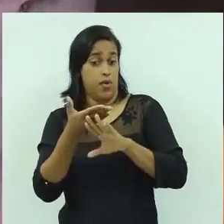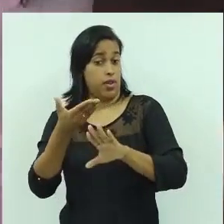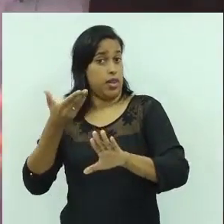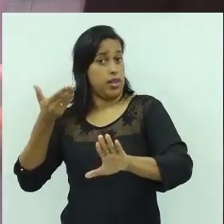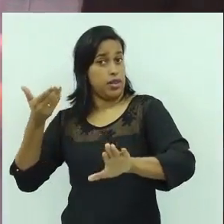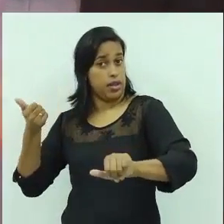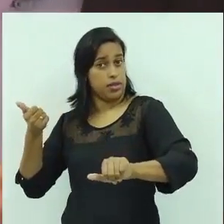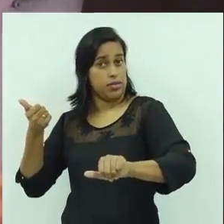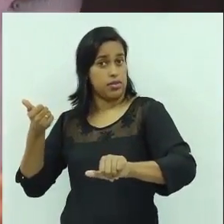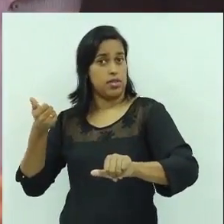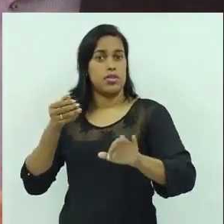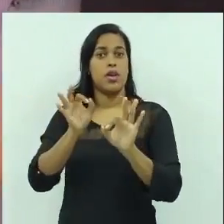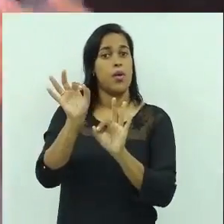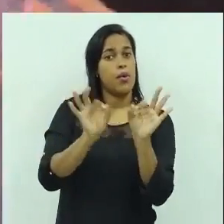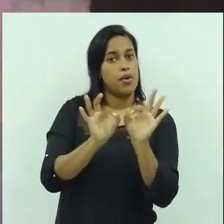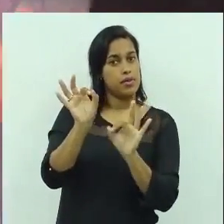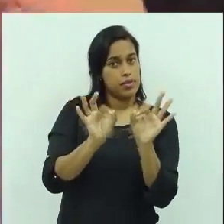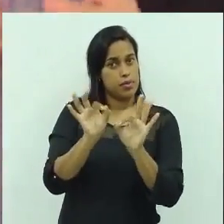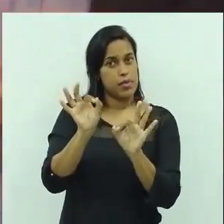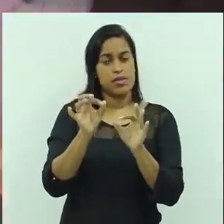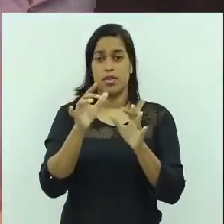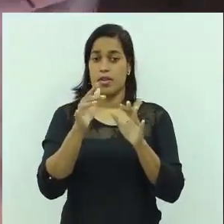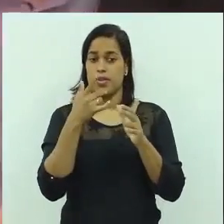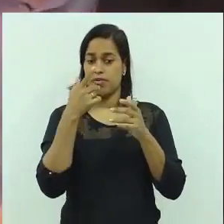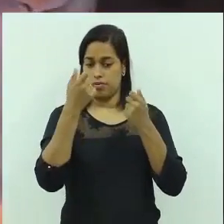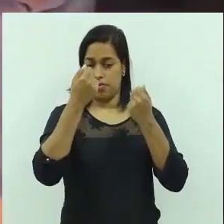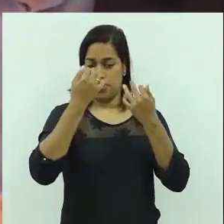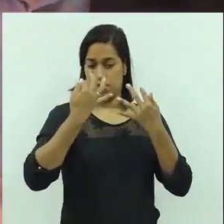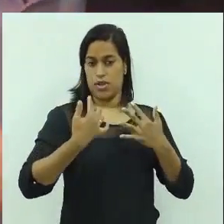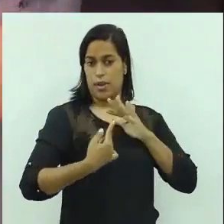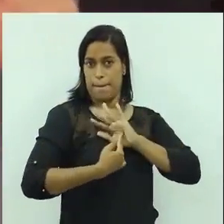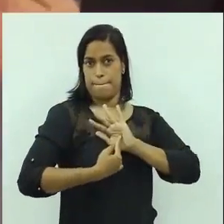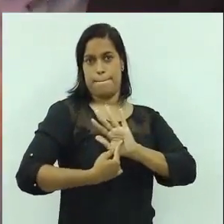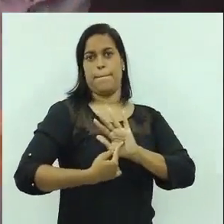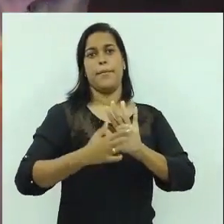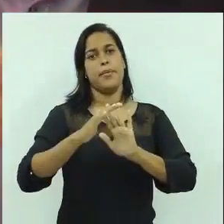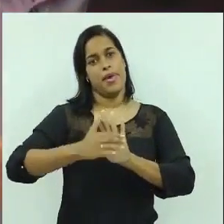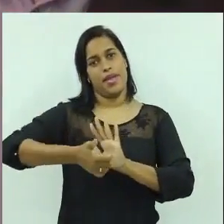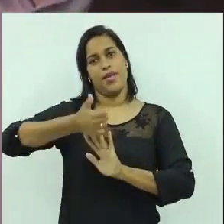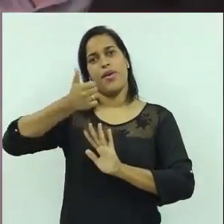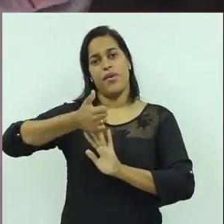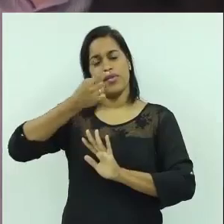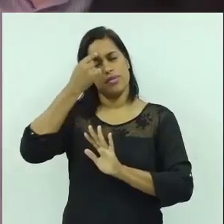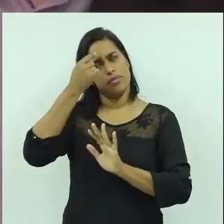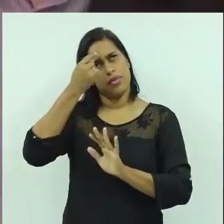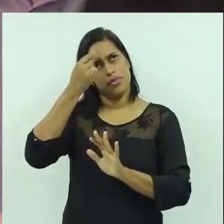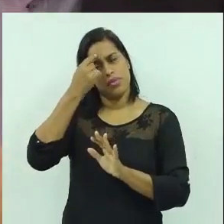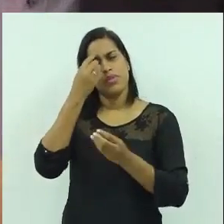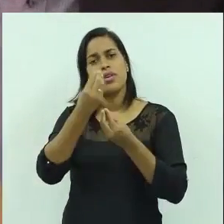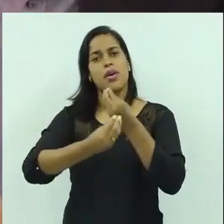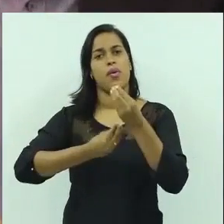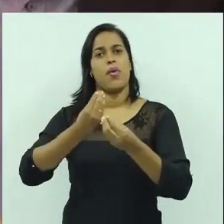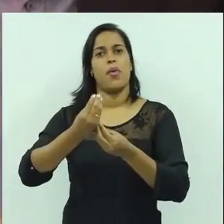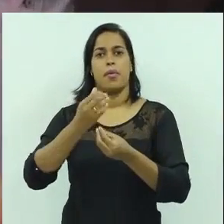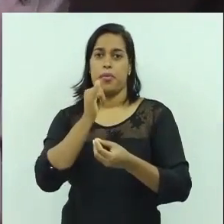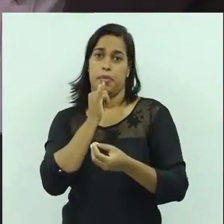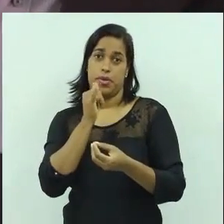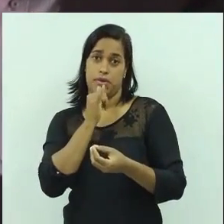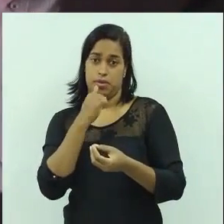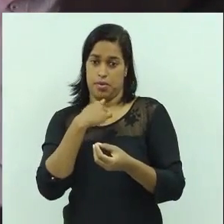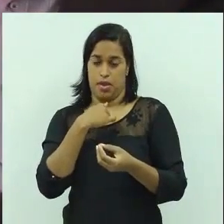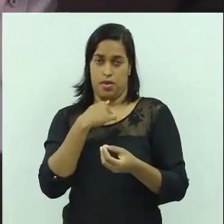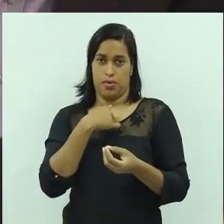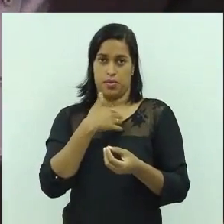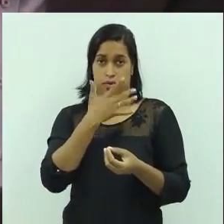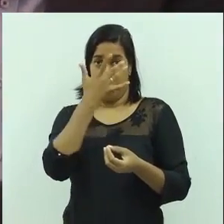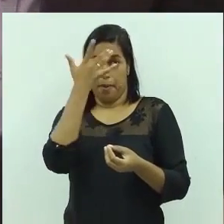mim e uma arrumação que fala melhor de mim, você pode pensar nessa perspectiva. Então, por exemplo, se eu sou